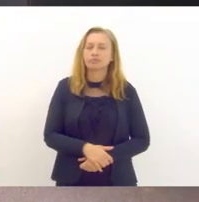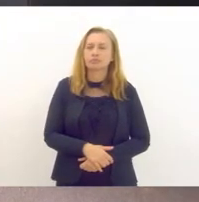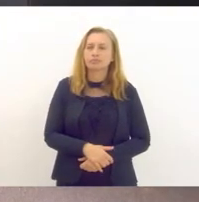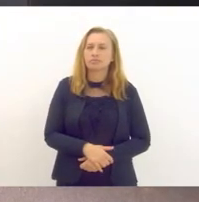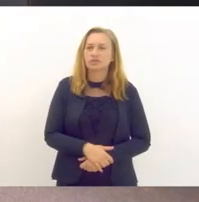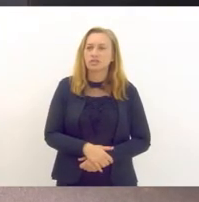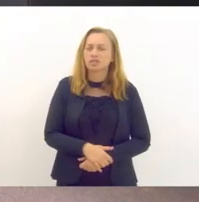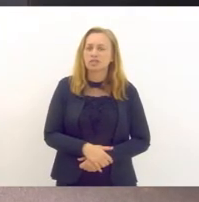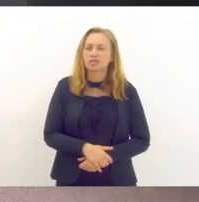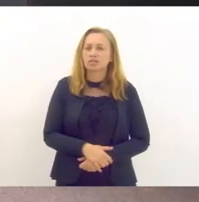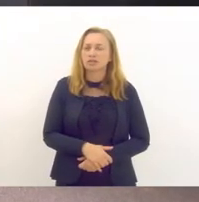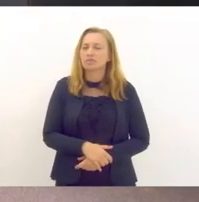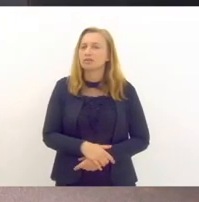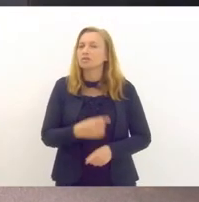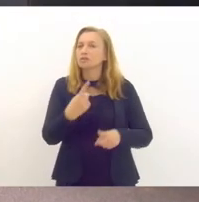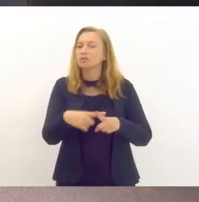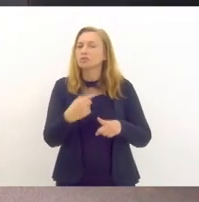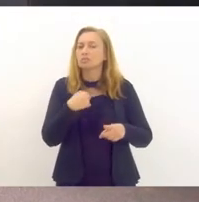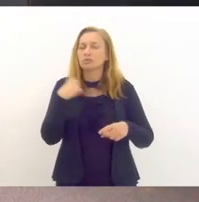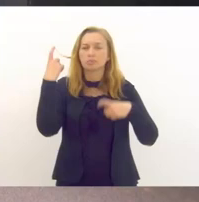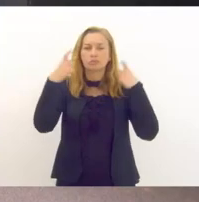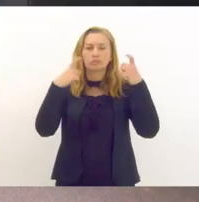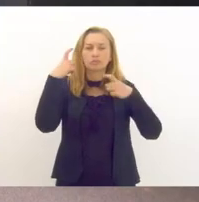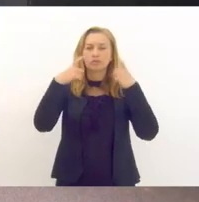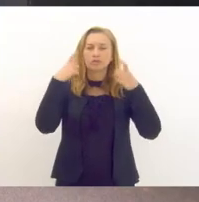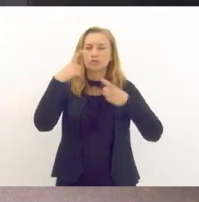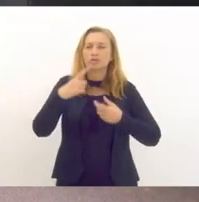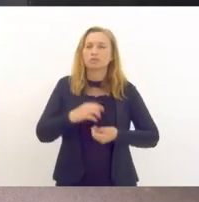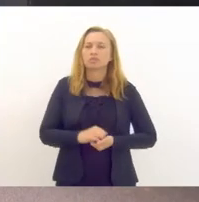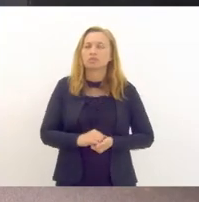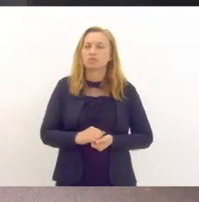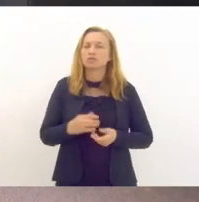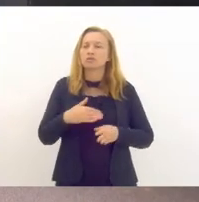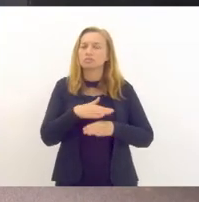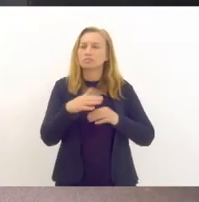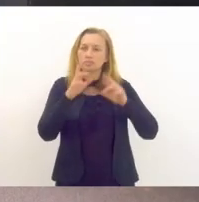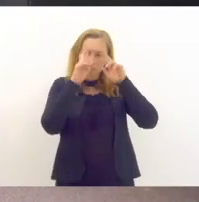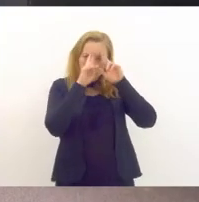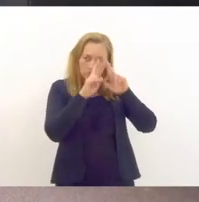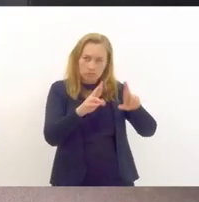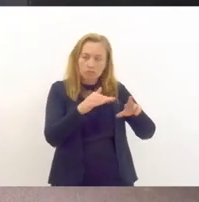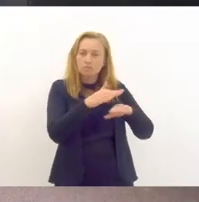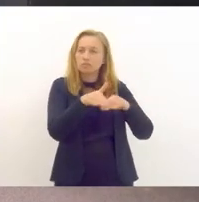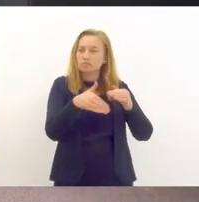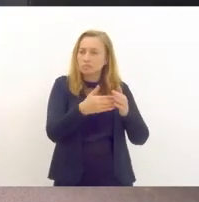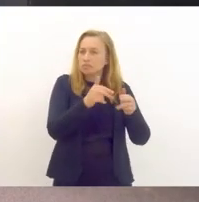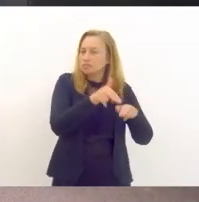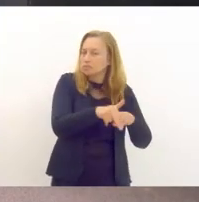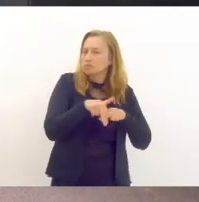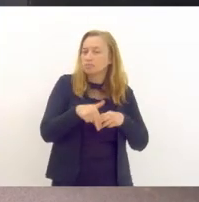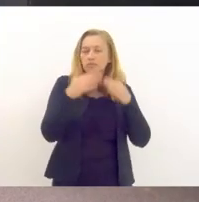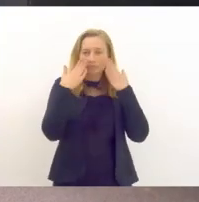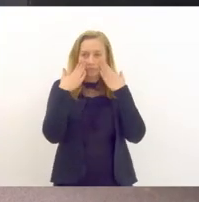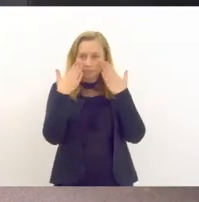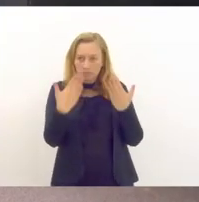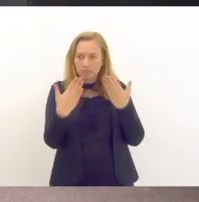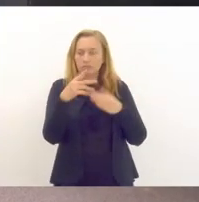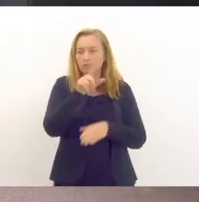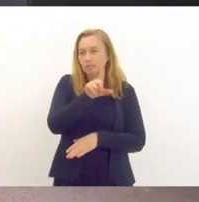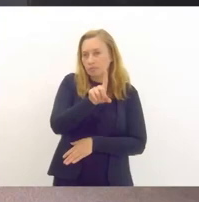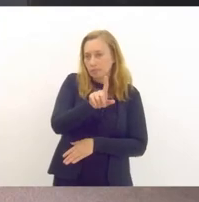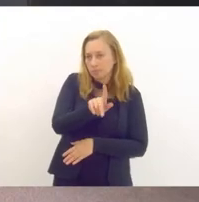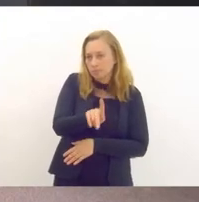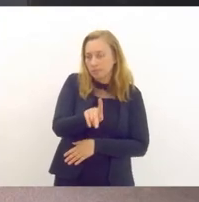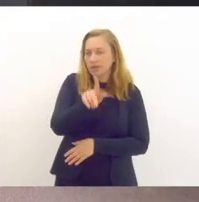o porquê da minha preocupação com todo respeito as razões da apresentação do pdl